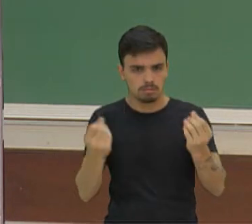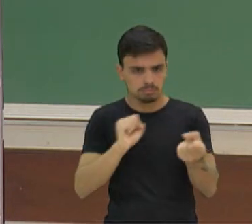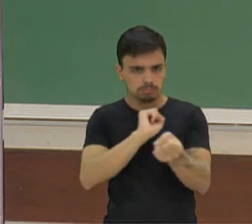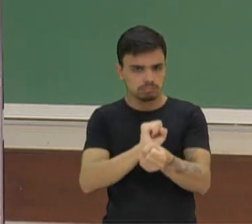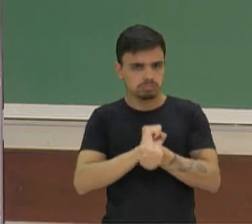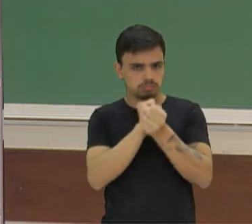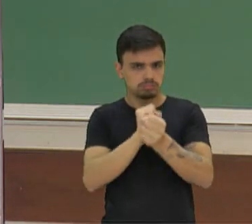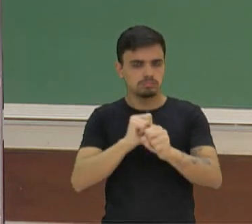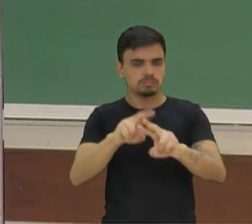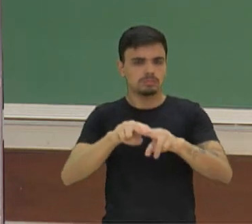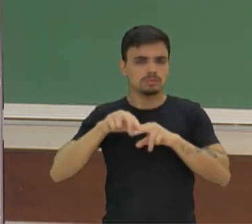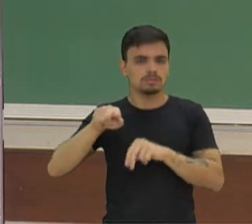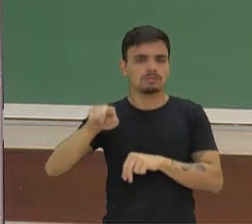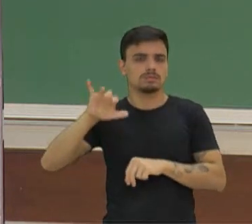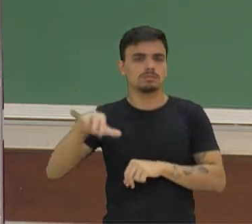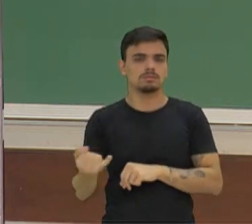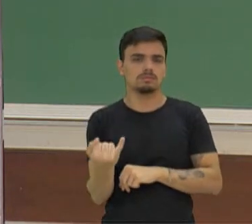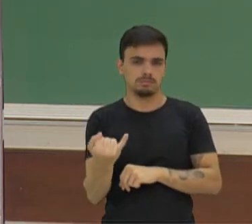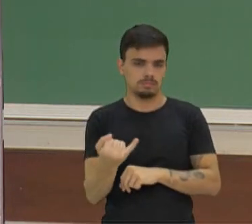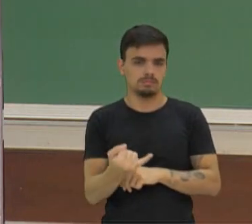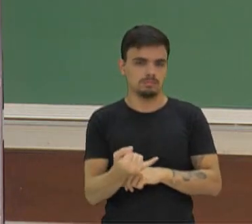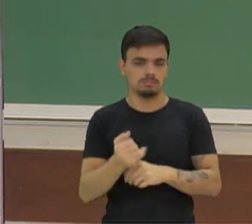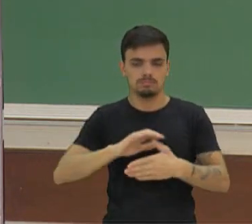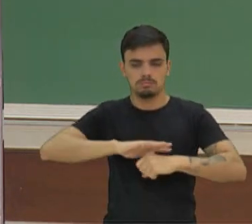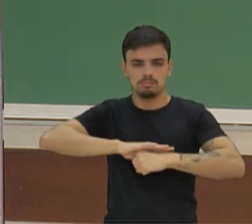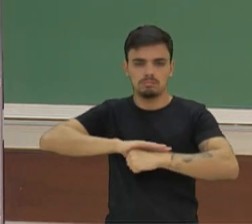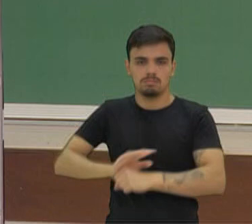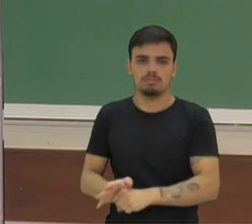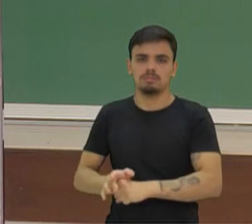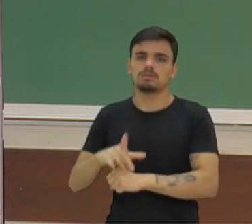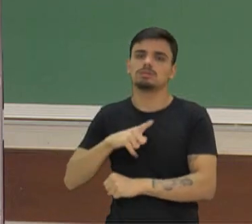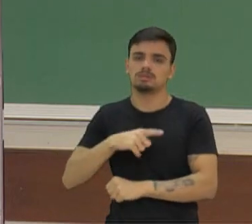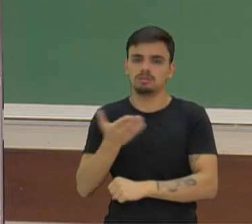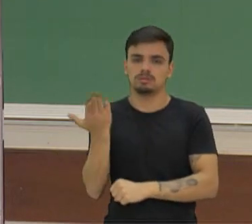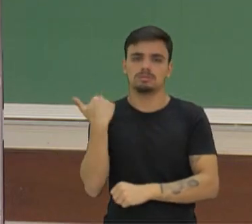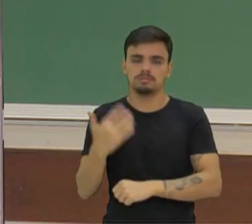dessa exploração, dessa discriminação que existia.